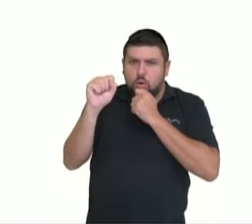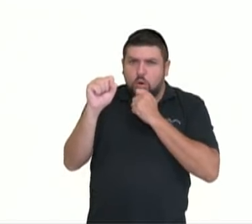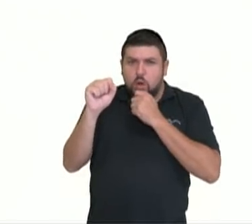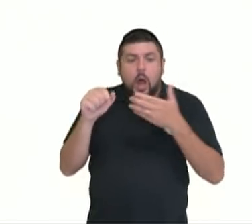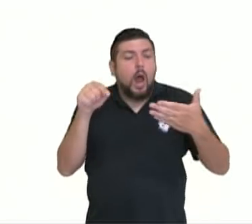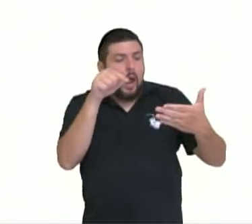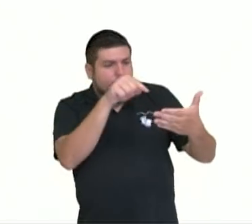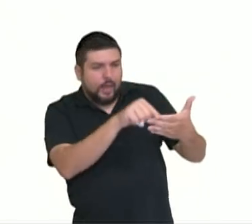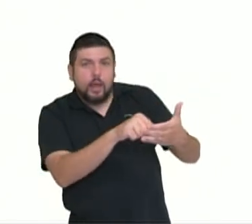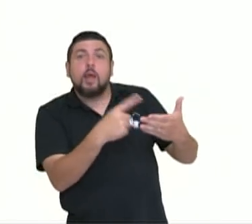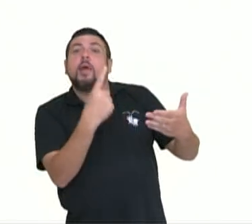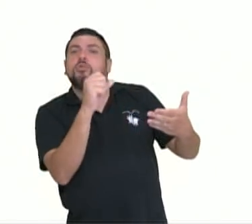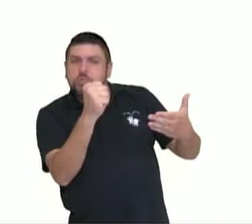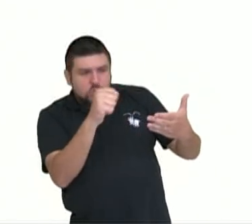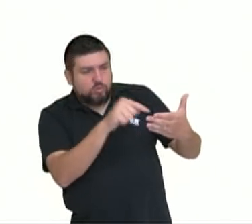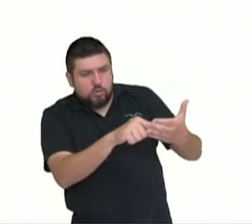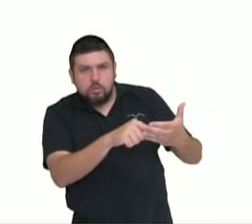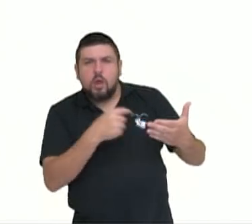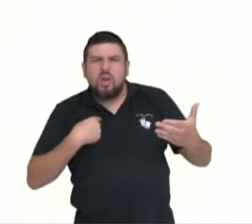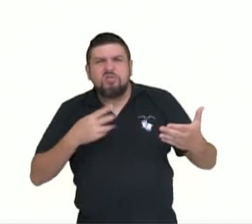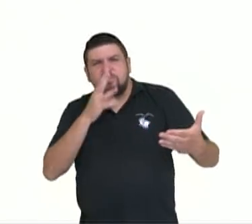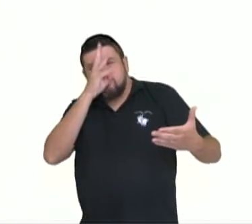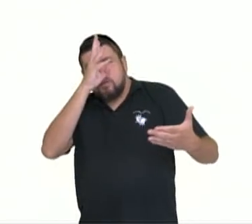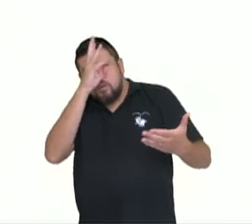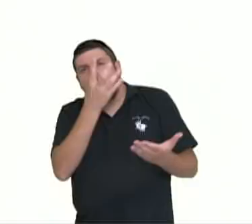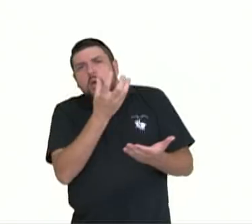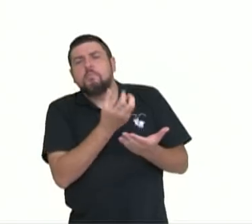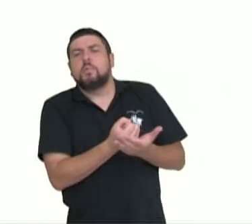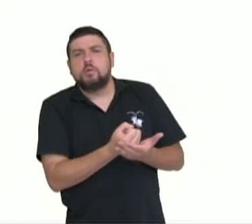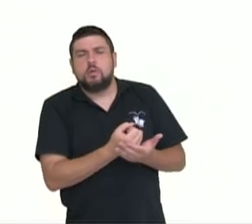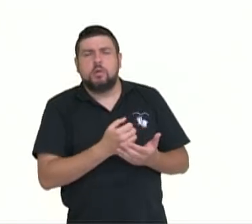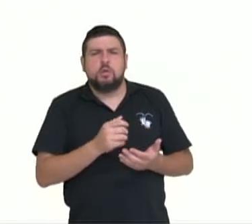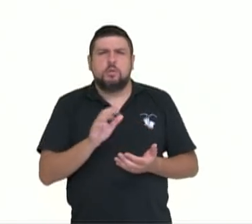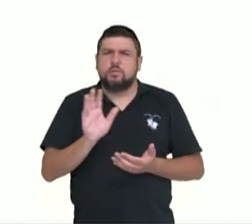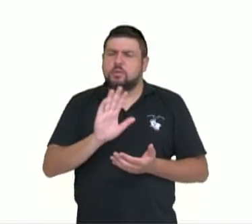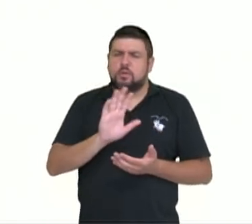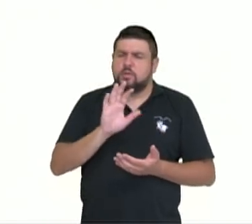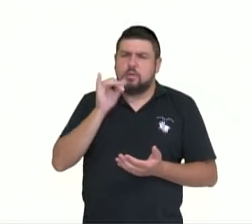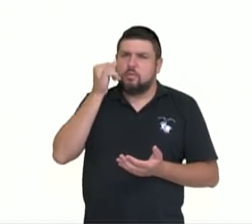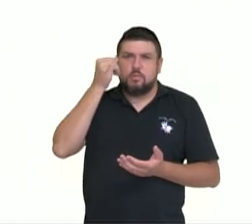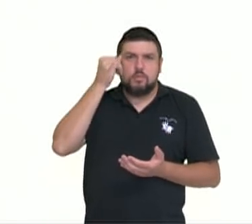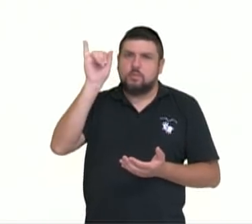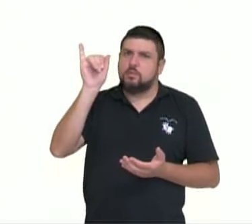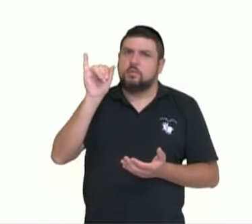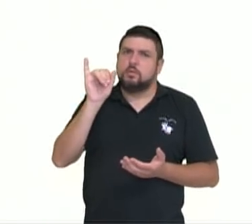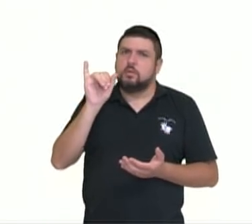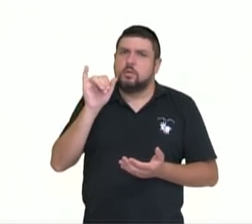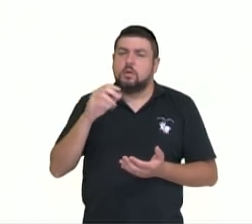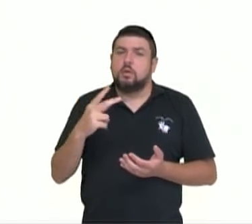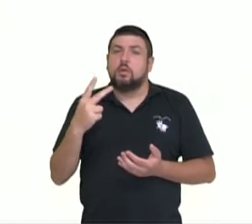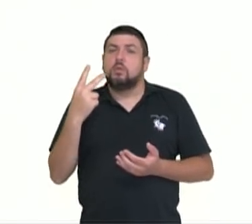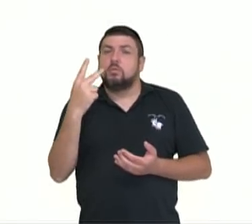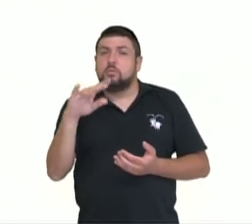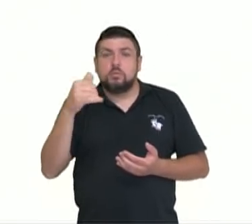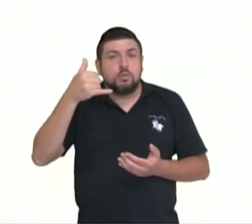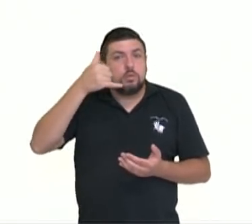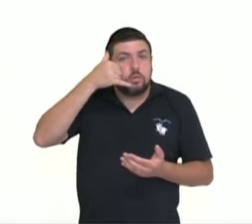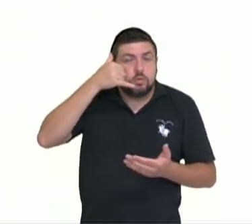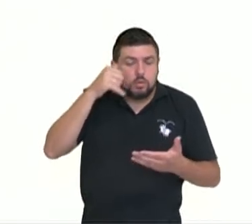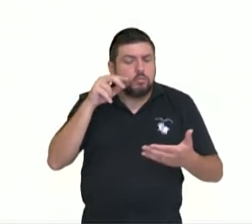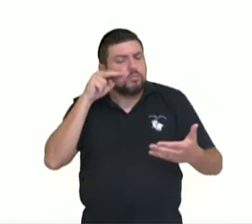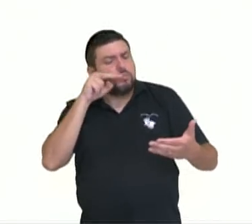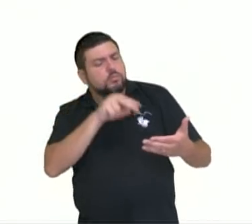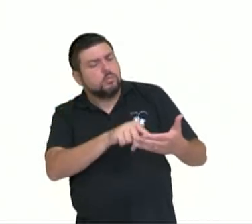estão classificados para essa faixa etária. Procure usar aplicativos no teu smartphone que